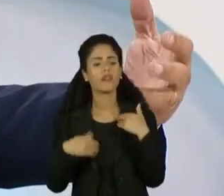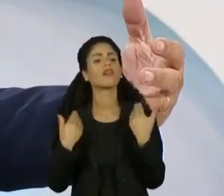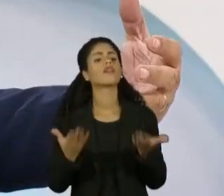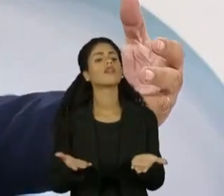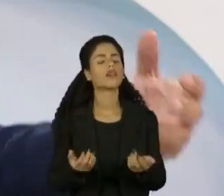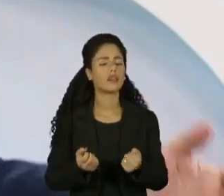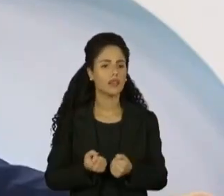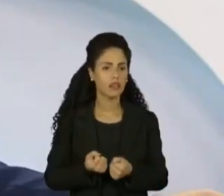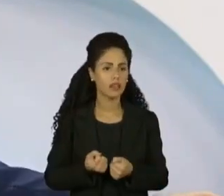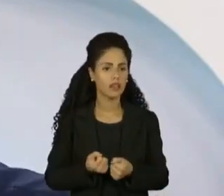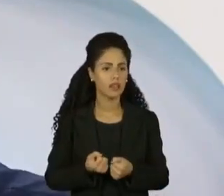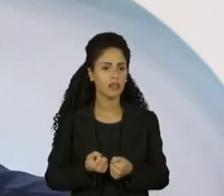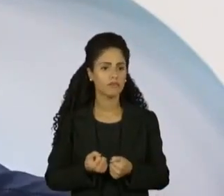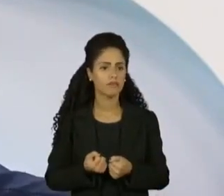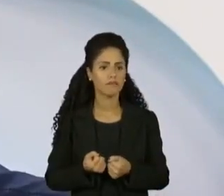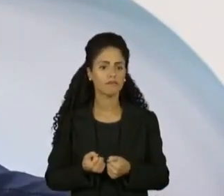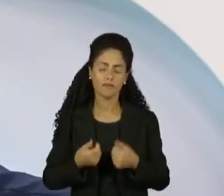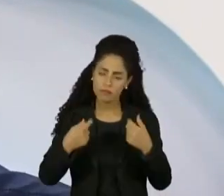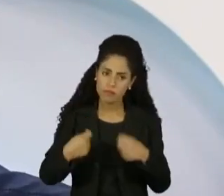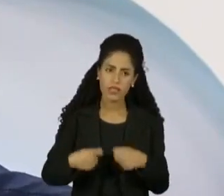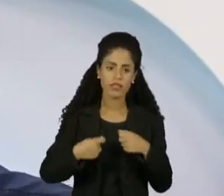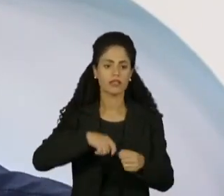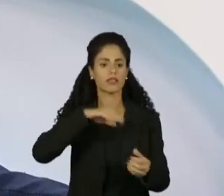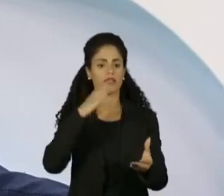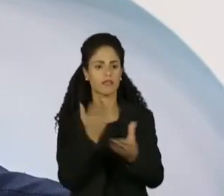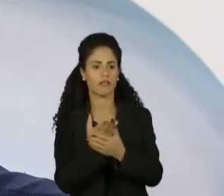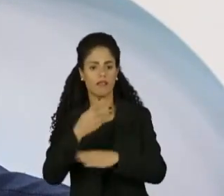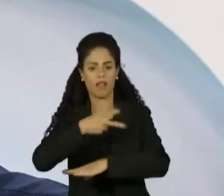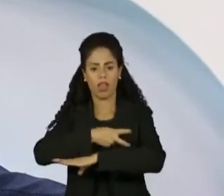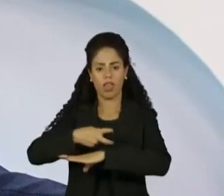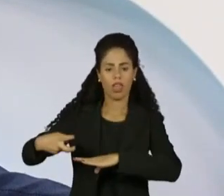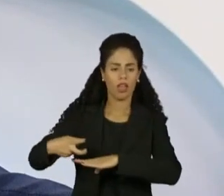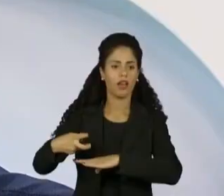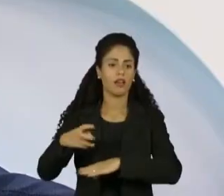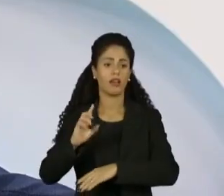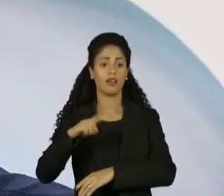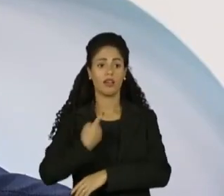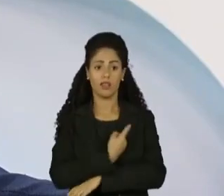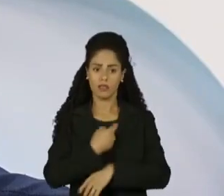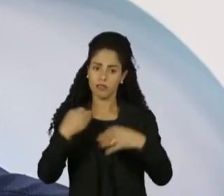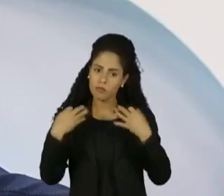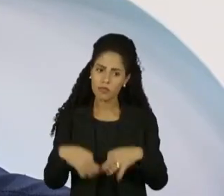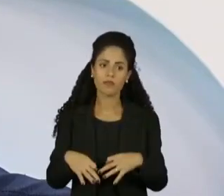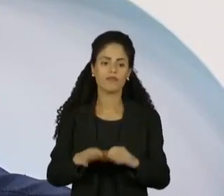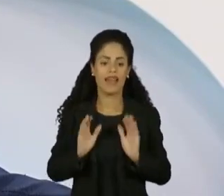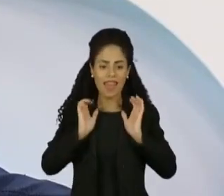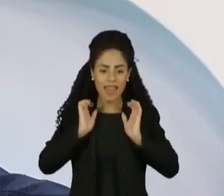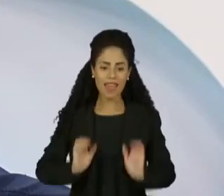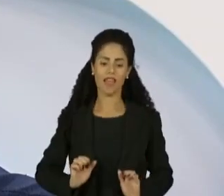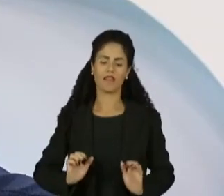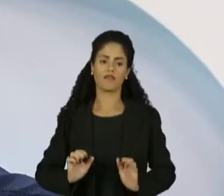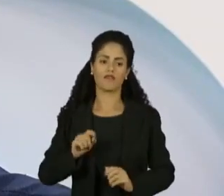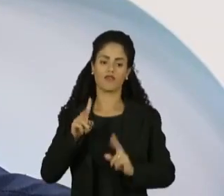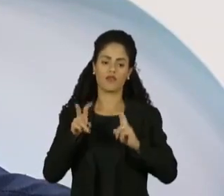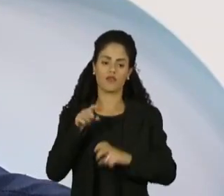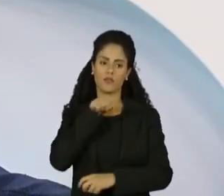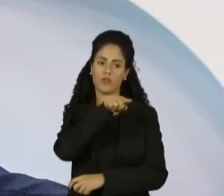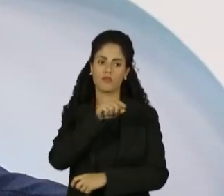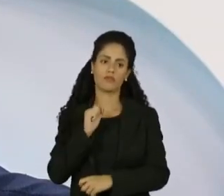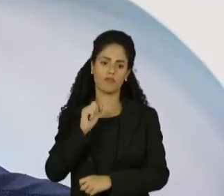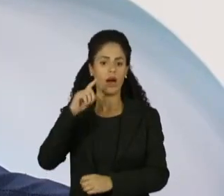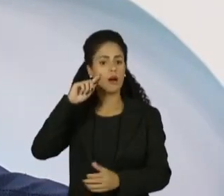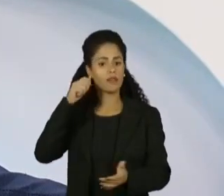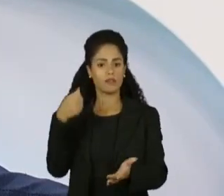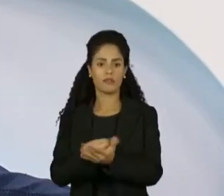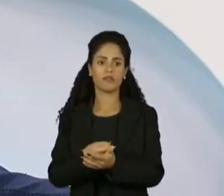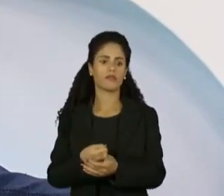a sociedade gritando? O processo de impeachment não é... E aí a gente tem que ser absolutamente correto nesse aspecto. Não é uma decisão